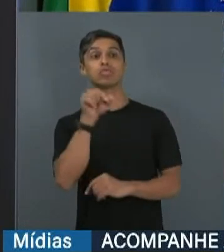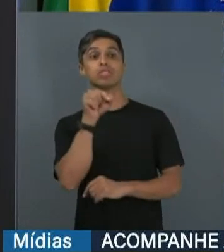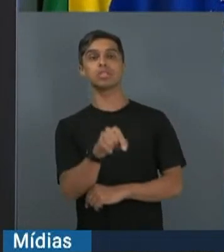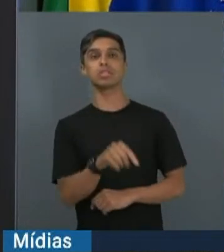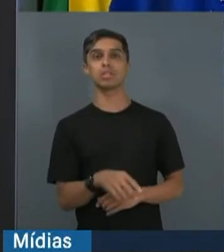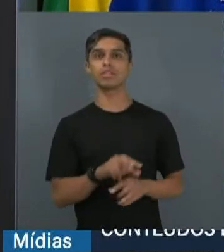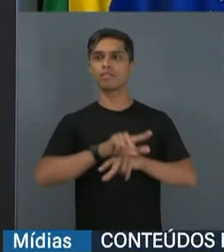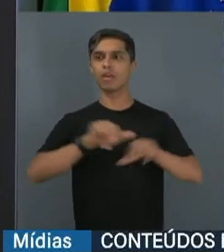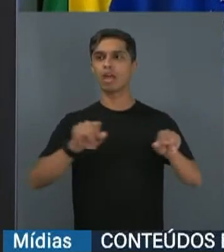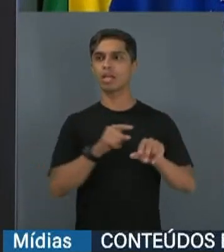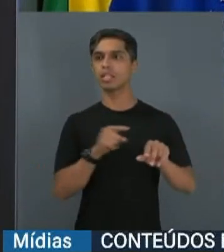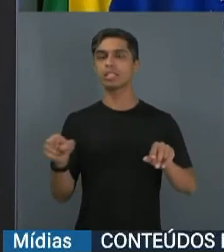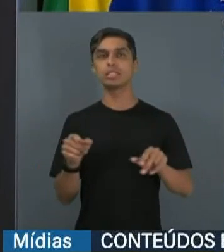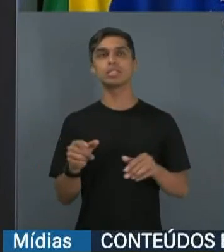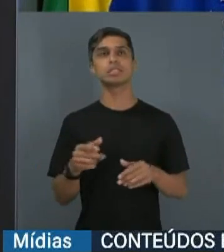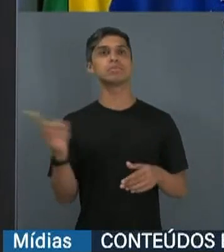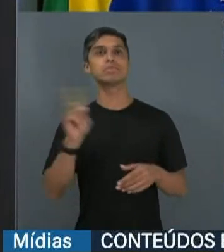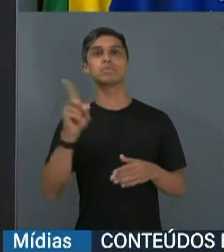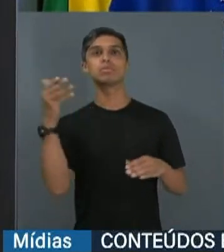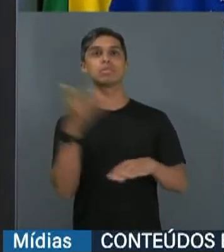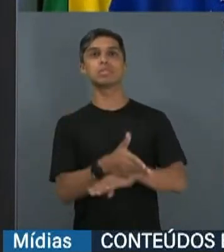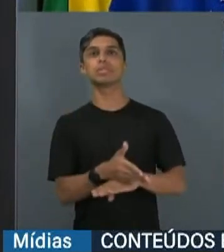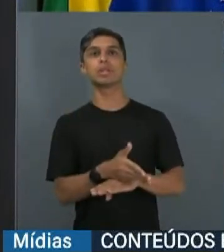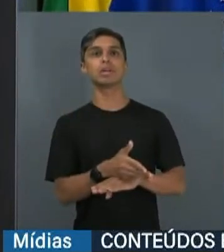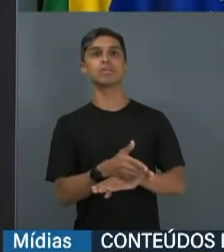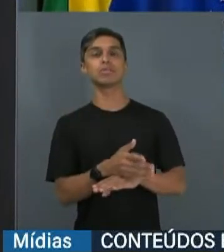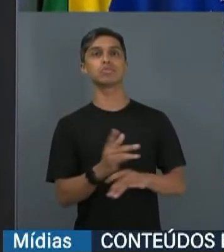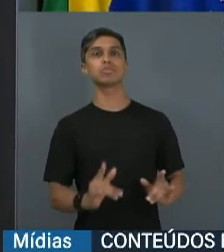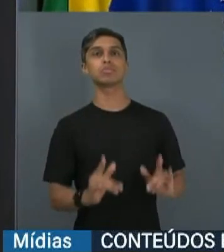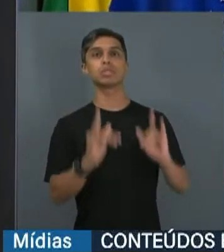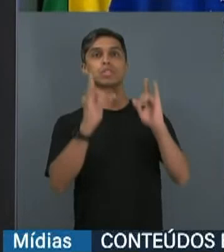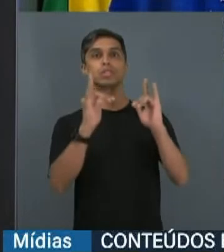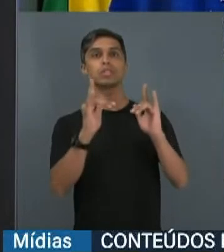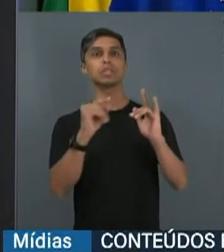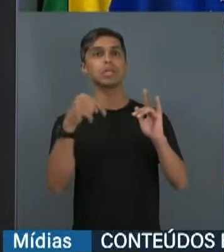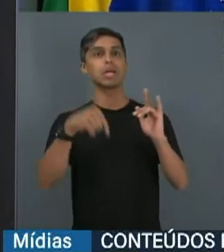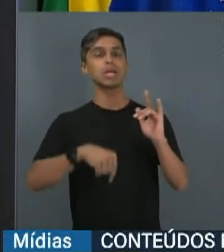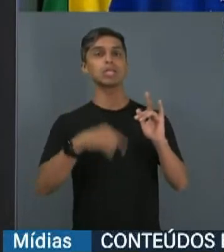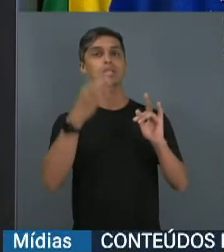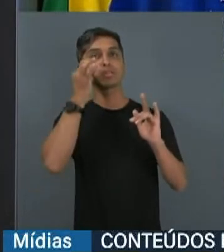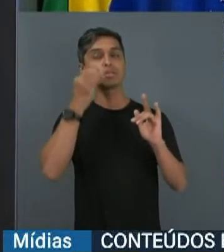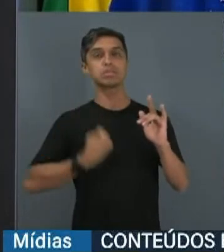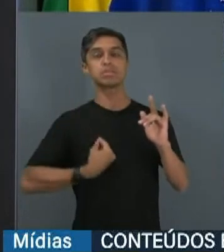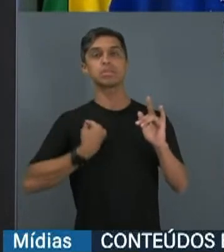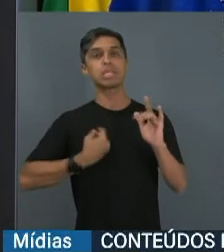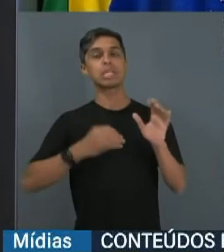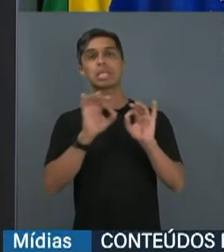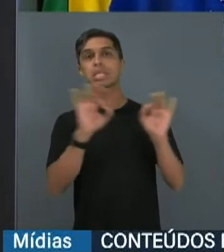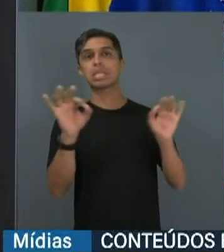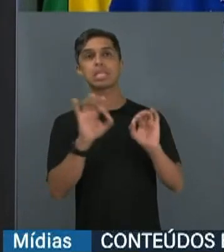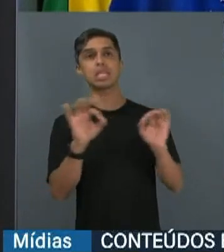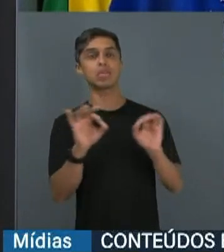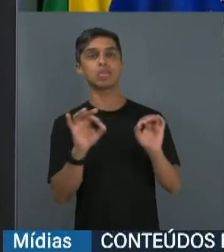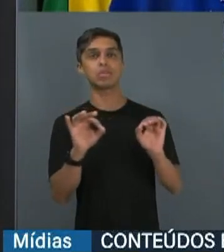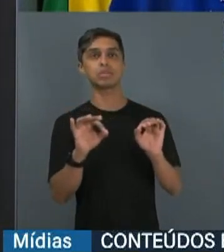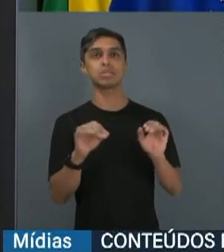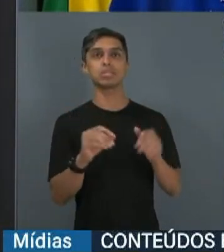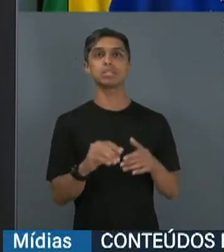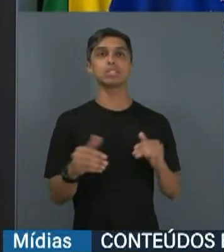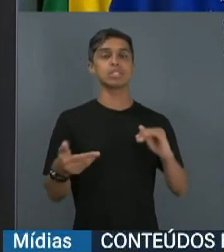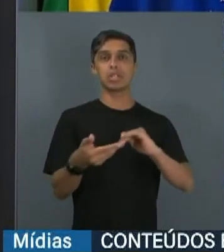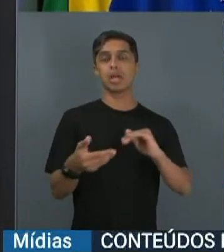Muitos deles, senhor presidente, nem entraram nos prédios públicos, nem aqui no Senado, nem na Câmara, nem no Planalto, no Palácio do Planalto, e